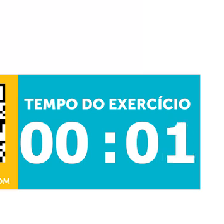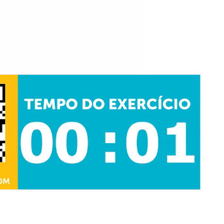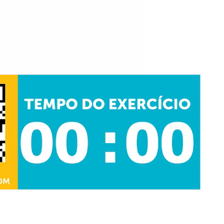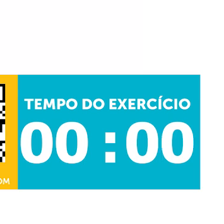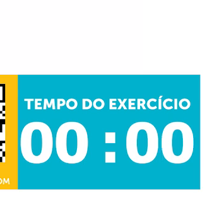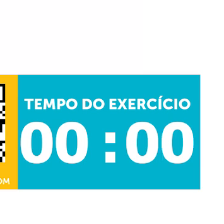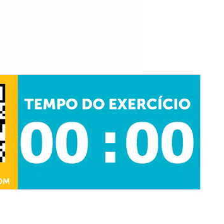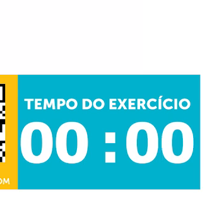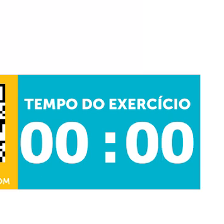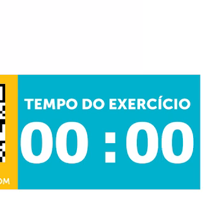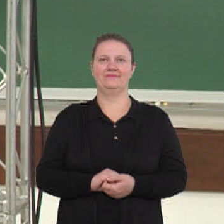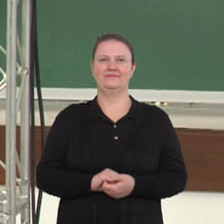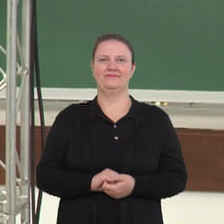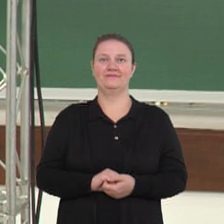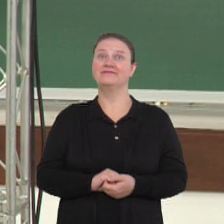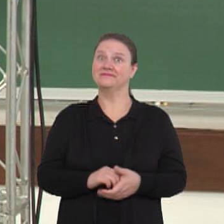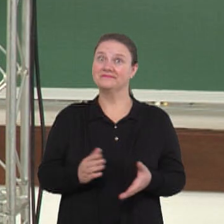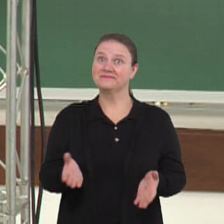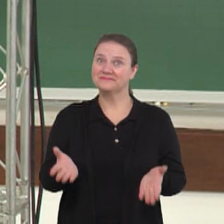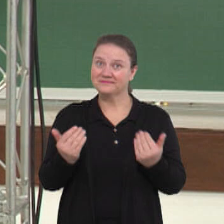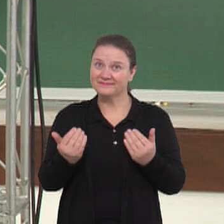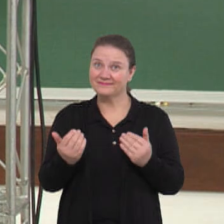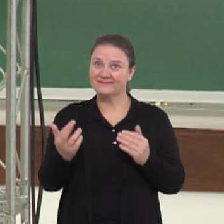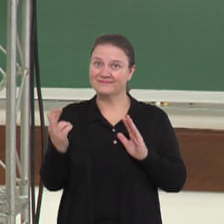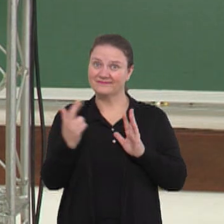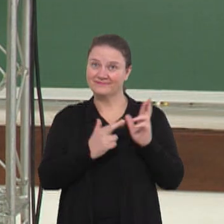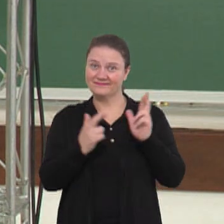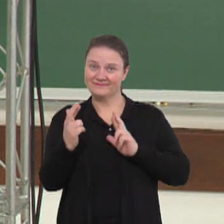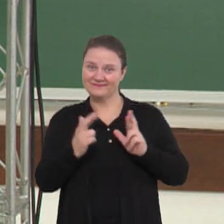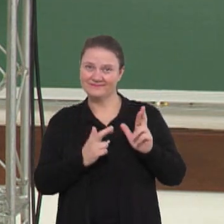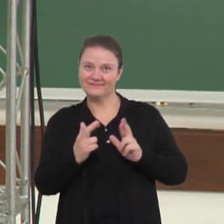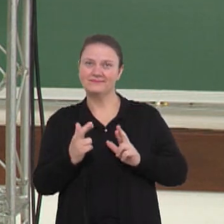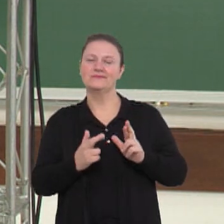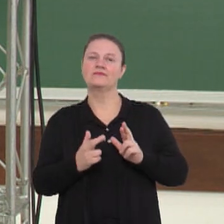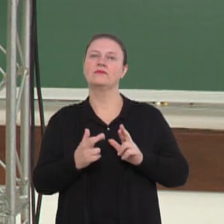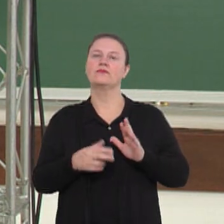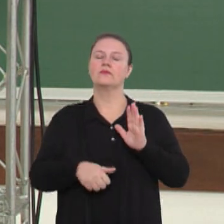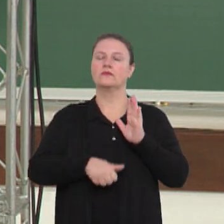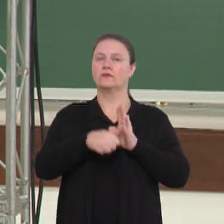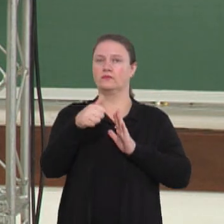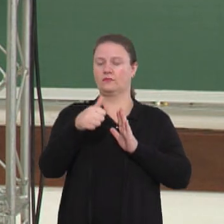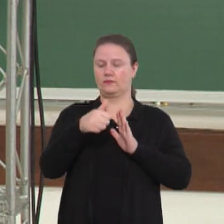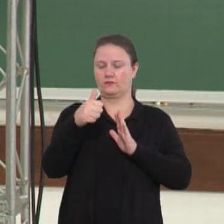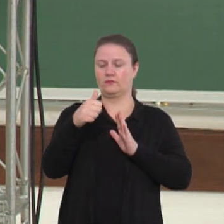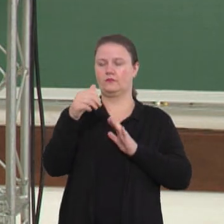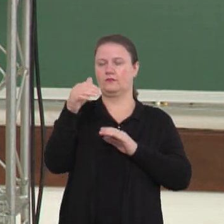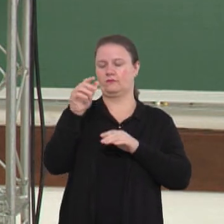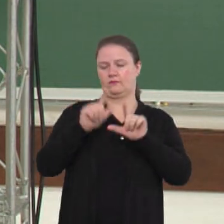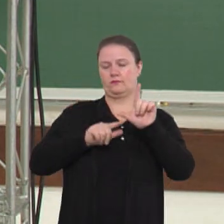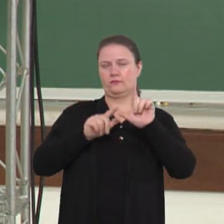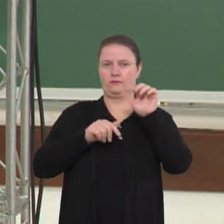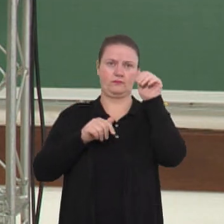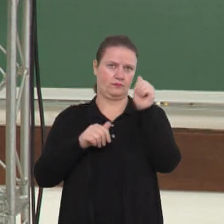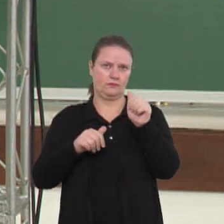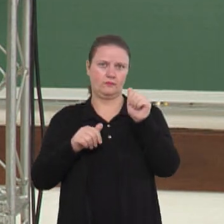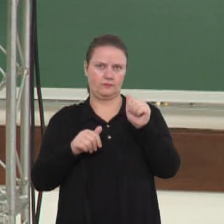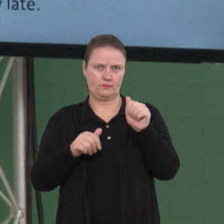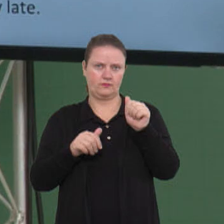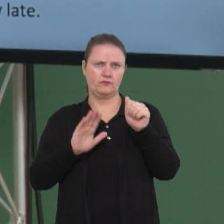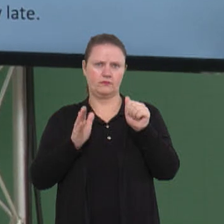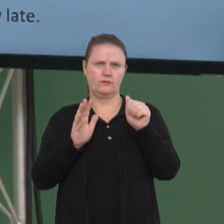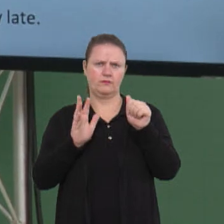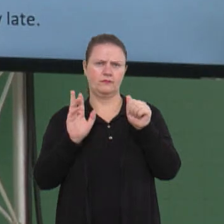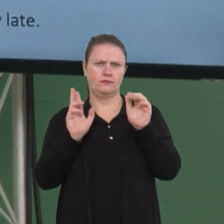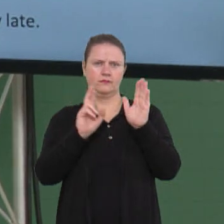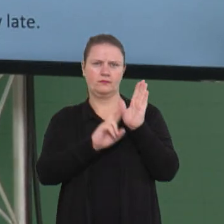aí e bora ver as respostas então então vamos lá a letra a já tinha falado né kelly estiveres